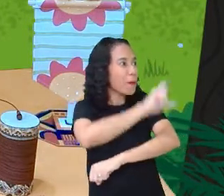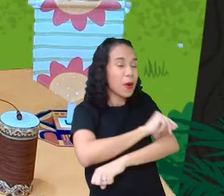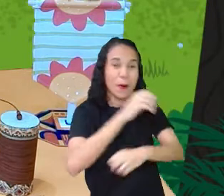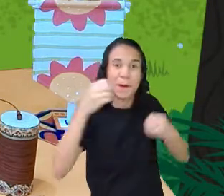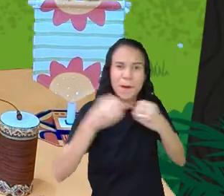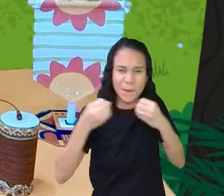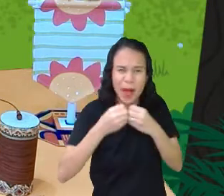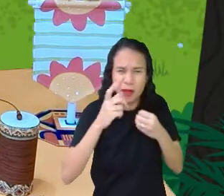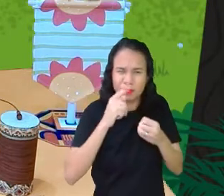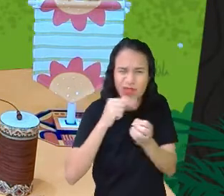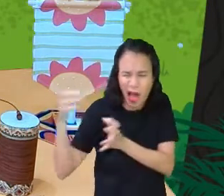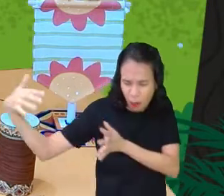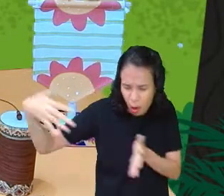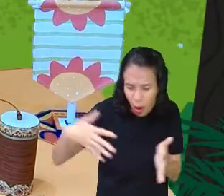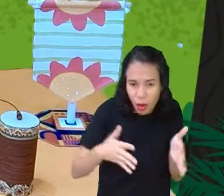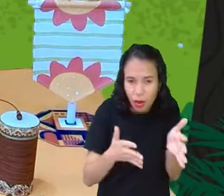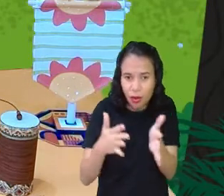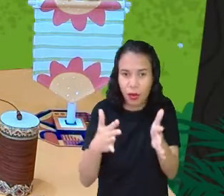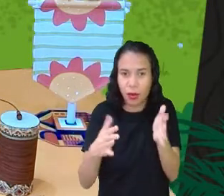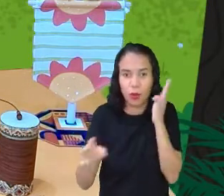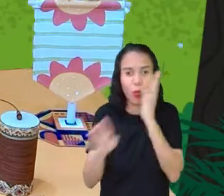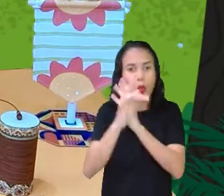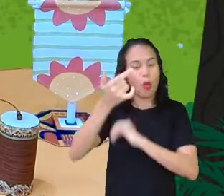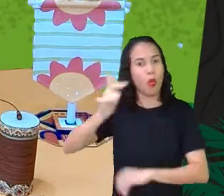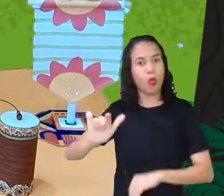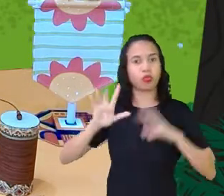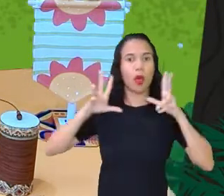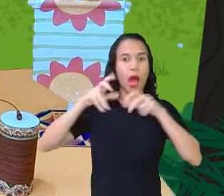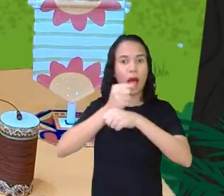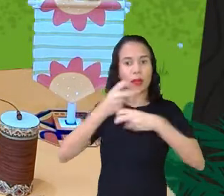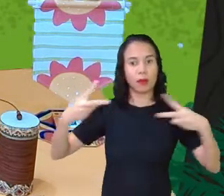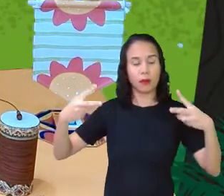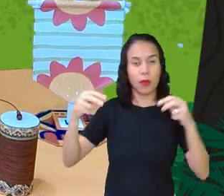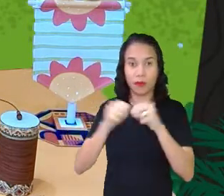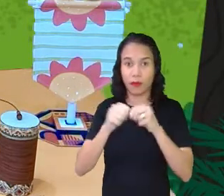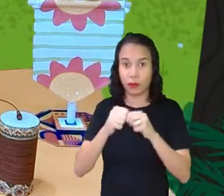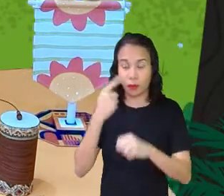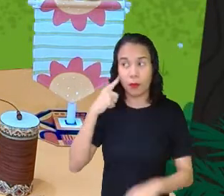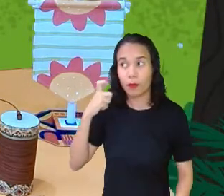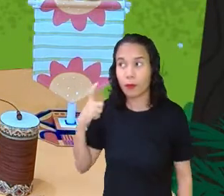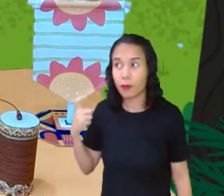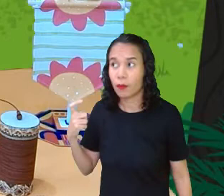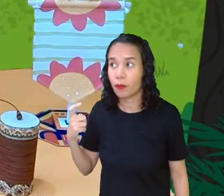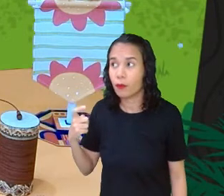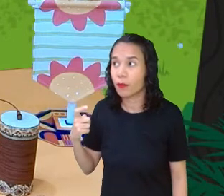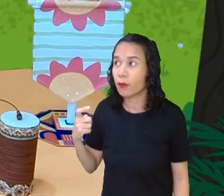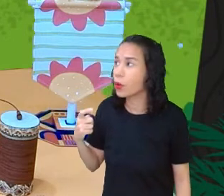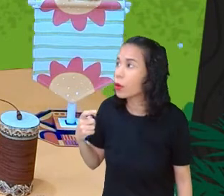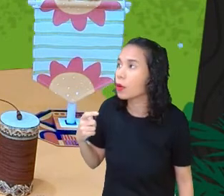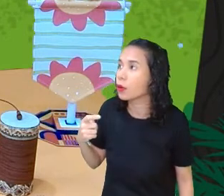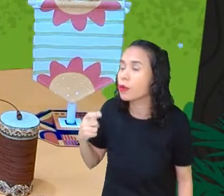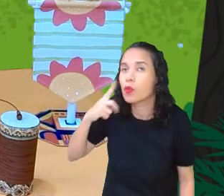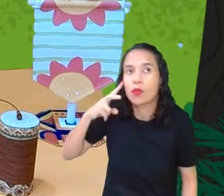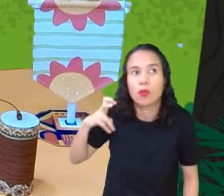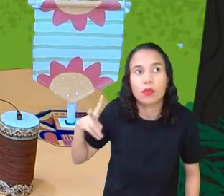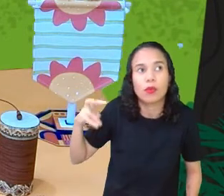riacho, lá pertinho do rio, encontrou outro animal em cima de uma pedra. Fazia um som assim, ó.